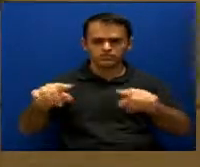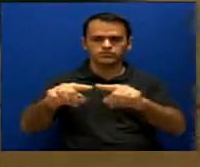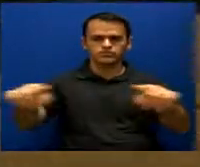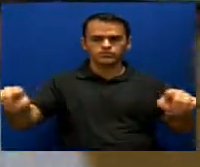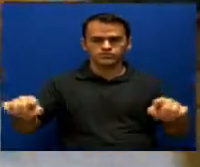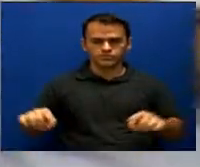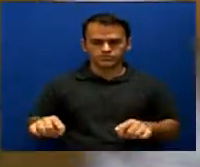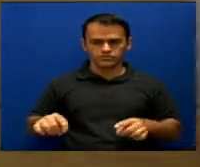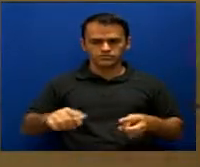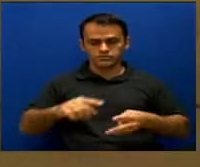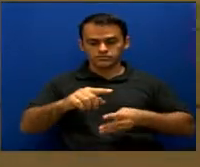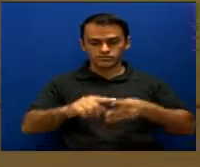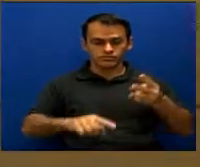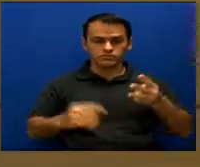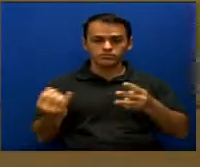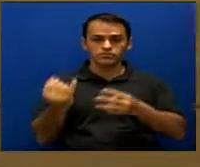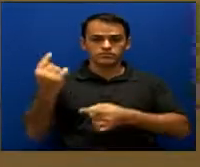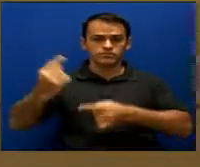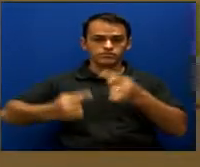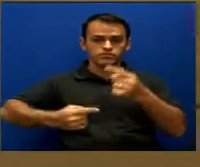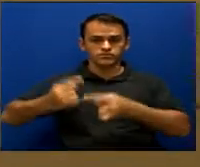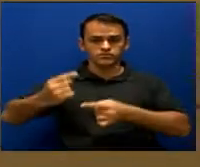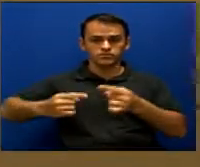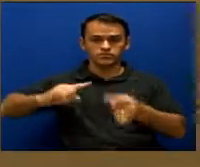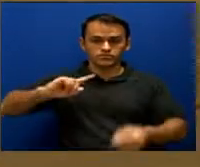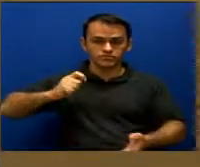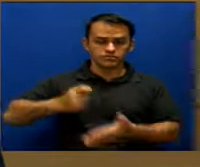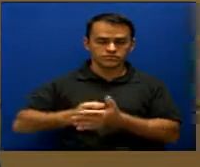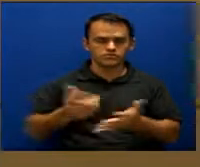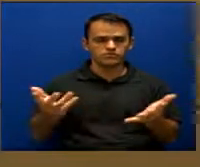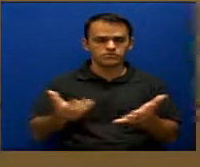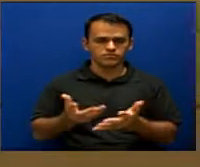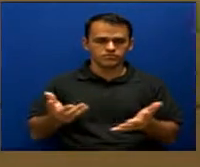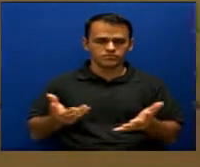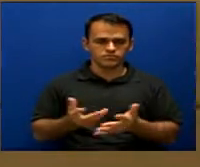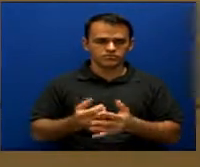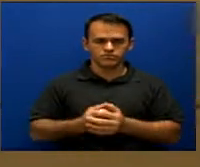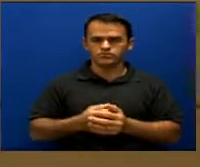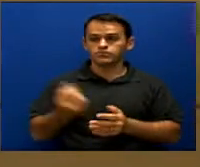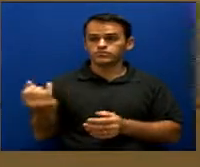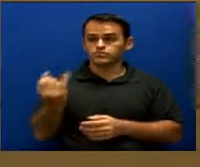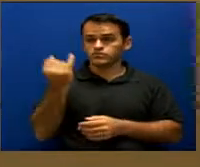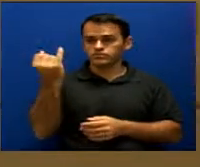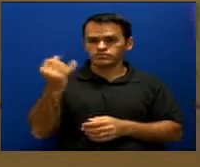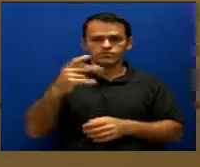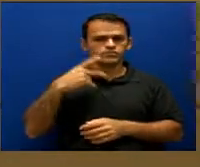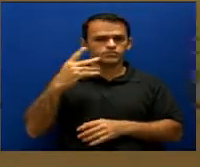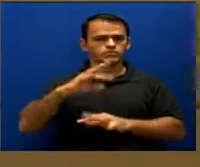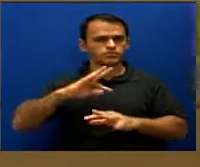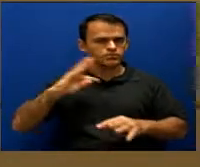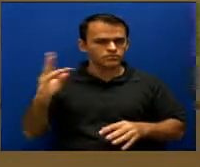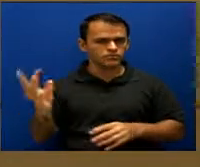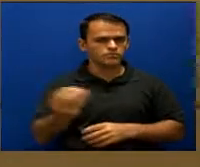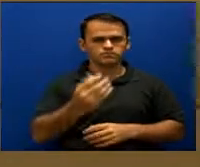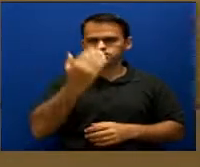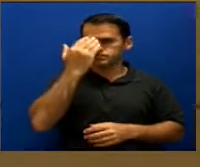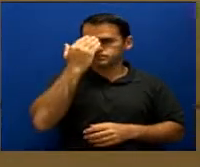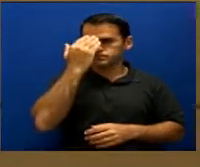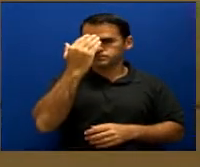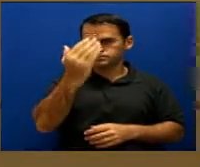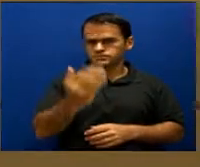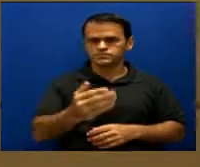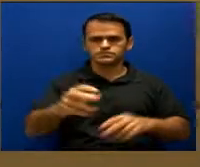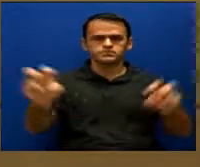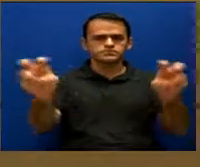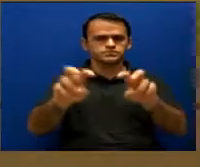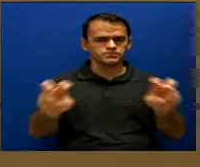a gente discutir três pautas importantes que a gente precisa definir hoje, após o café. Eu agradeço a participação de todos os vereadores e vereadoras, todos que